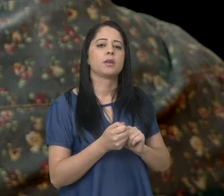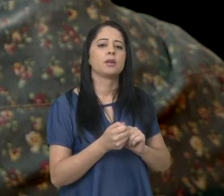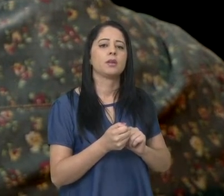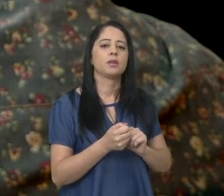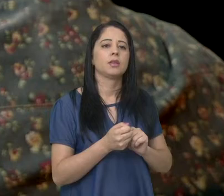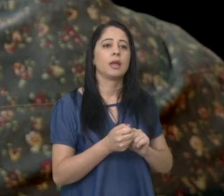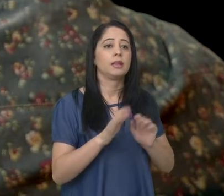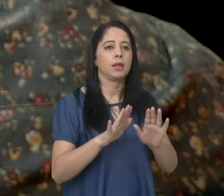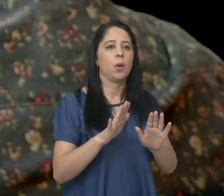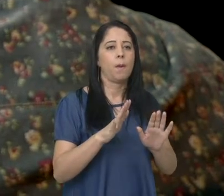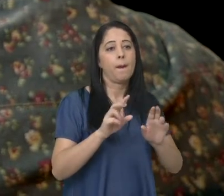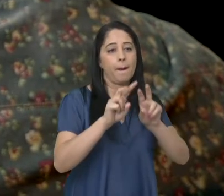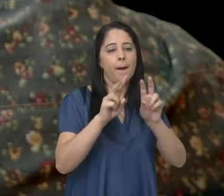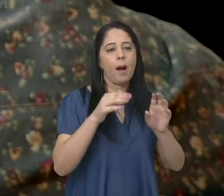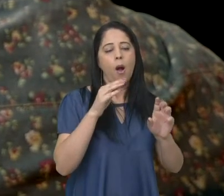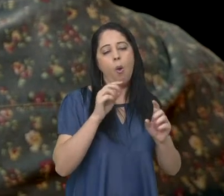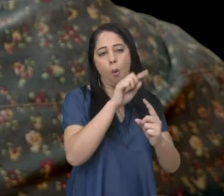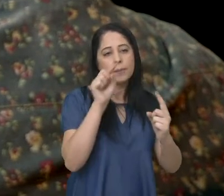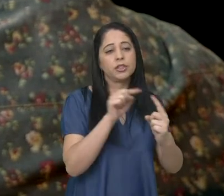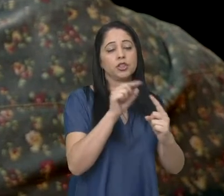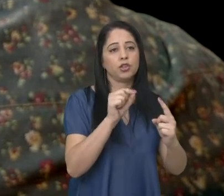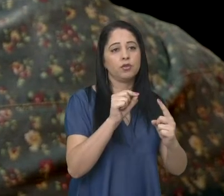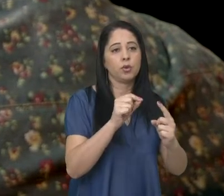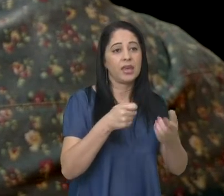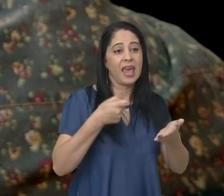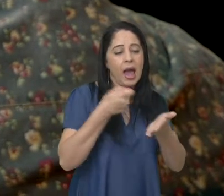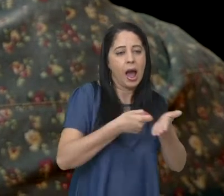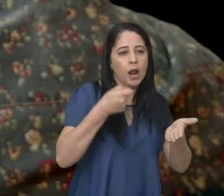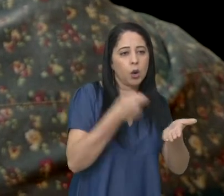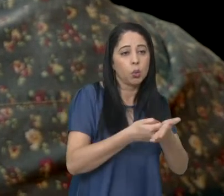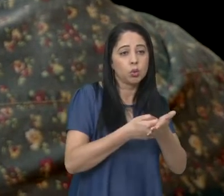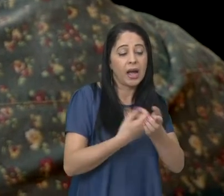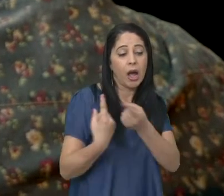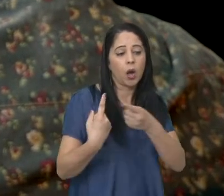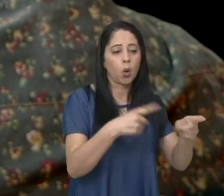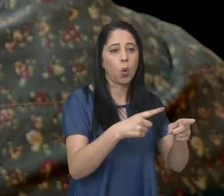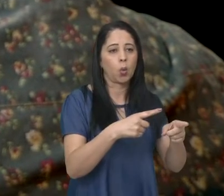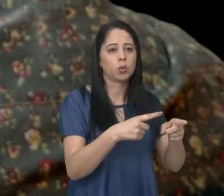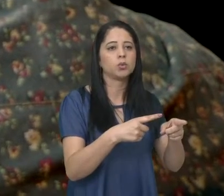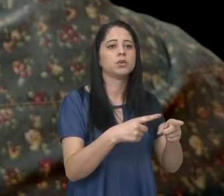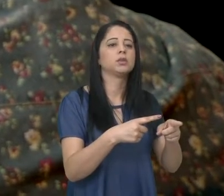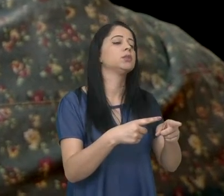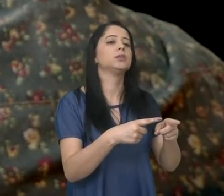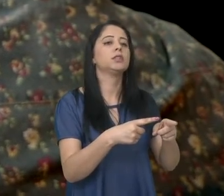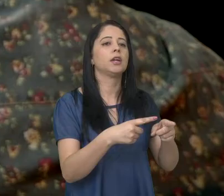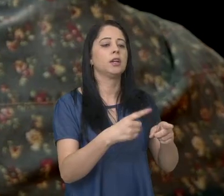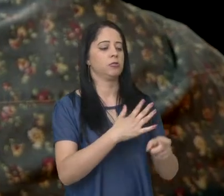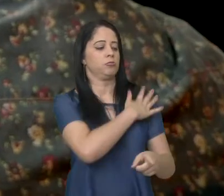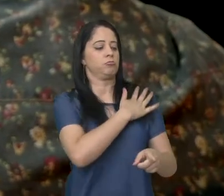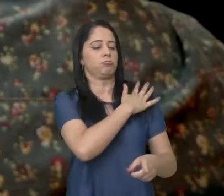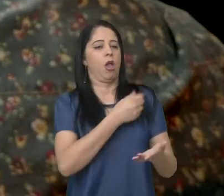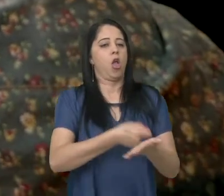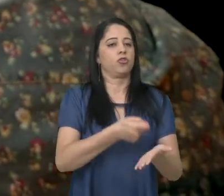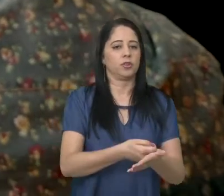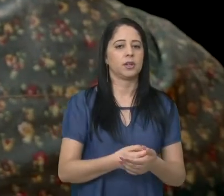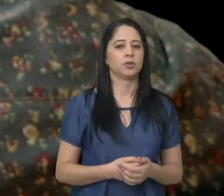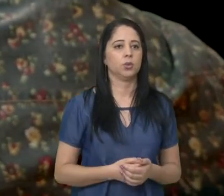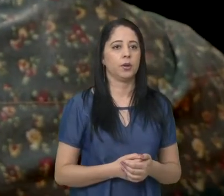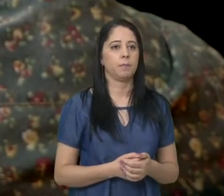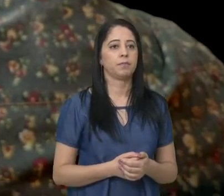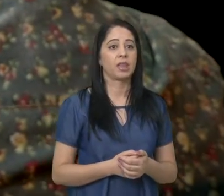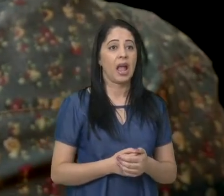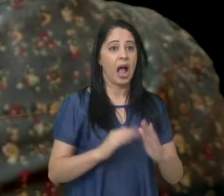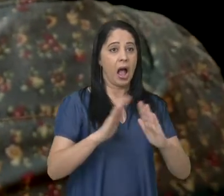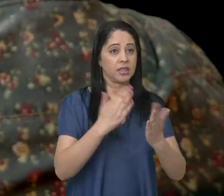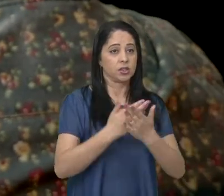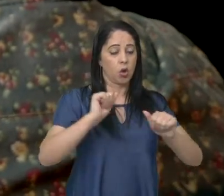baseado na luta contra a ditadura militar, que São José tem uma história importante, registrar que o ITA teve...